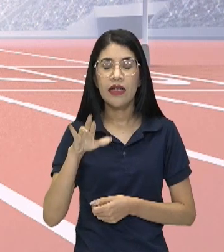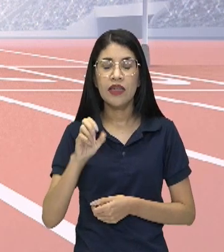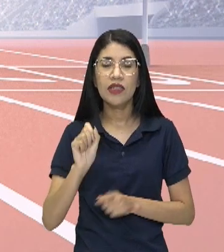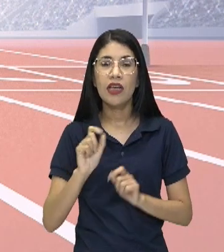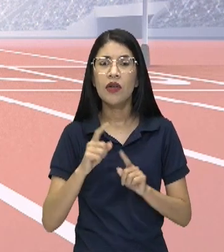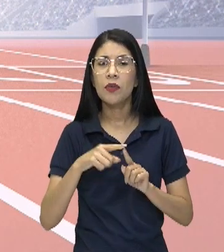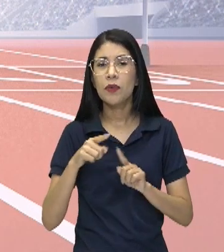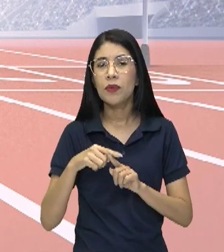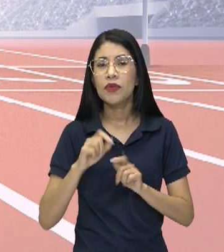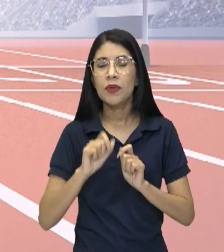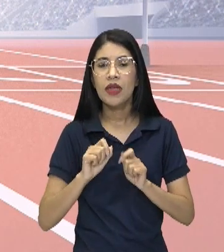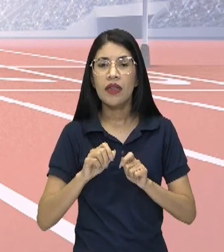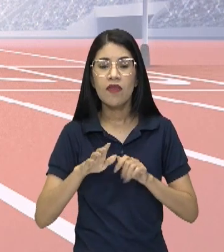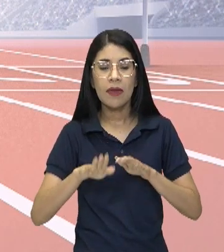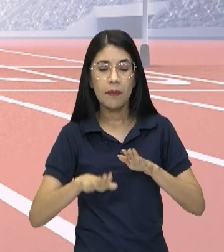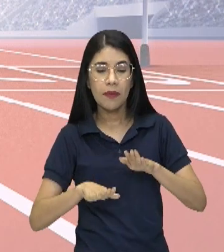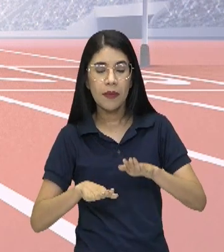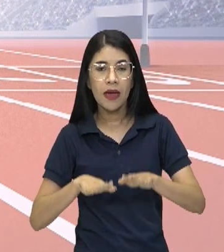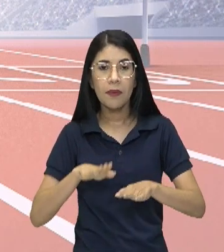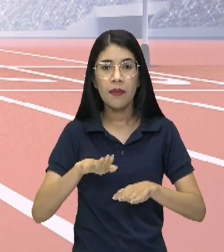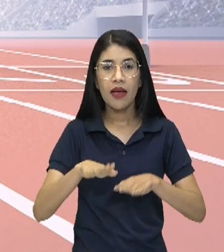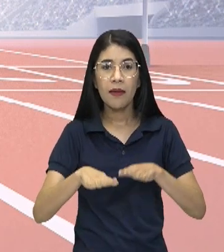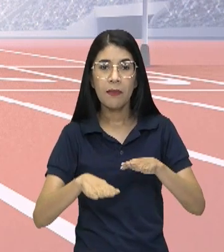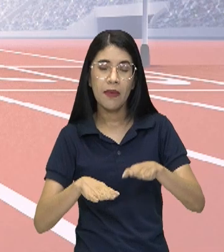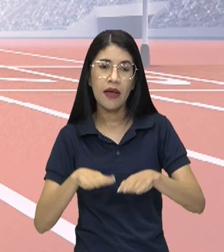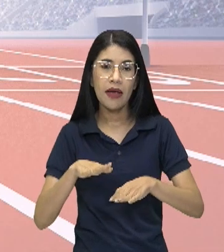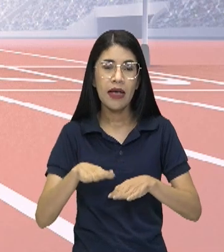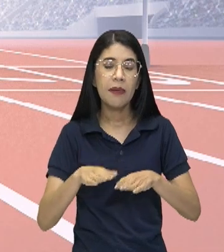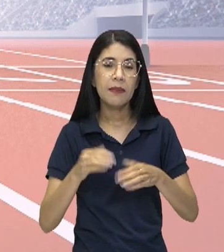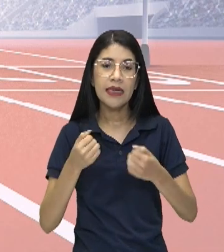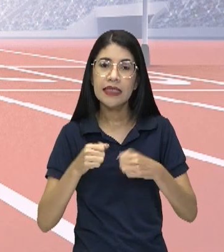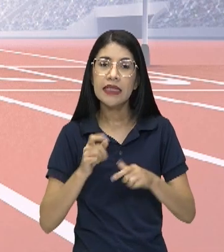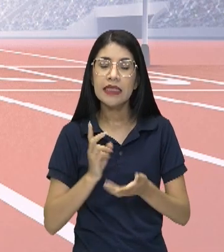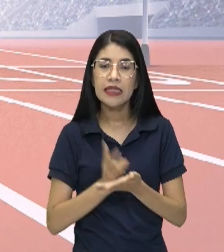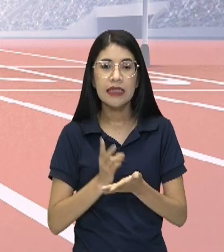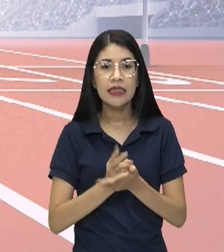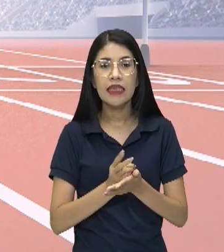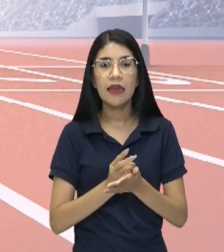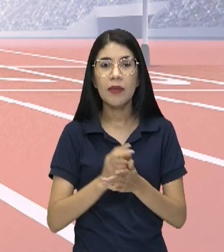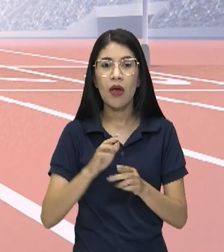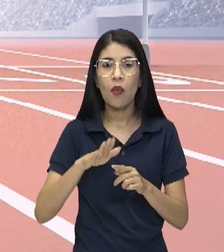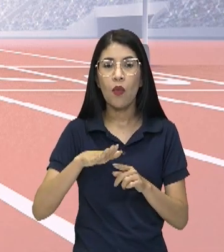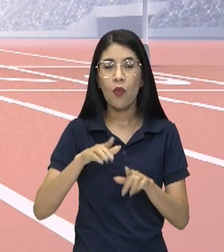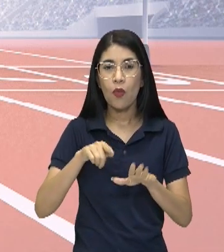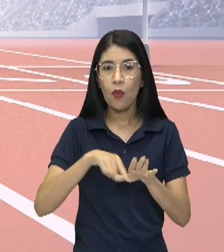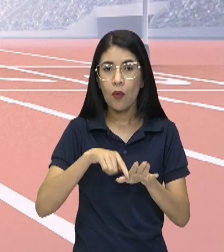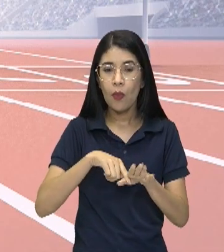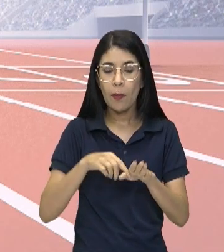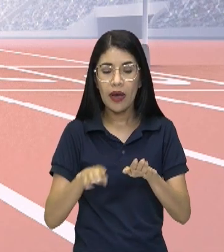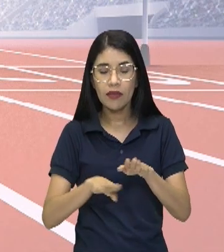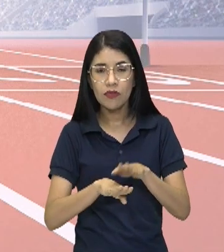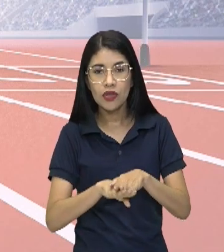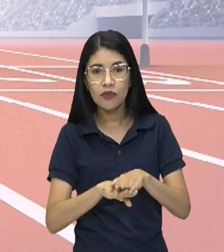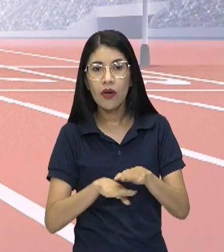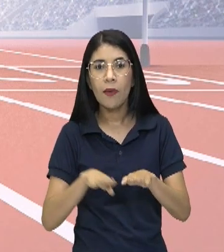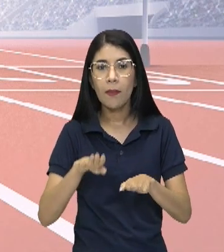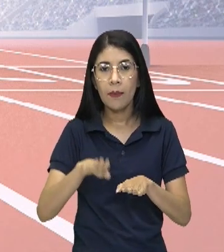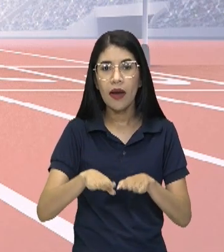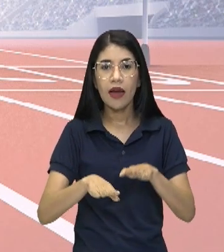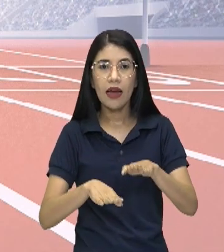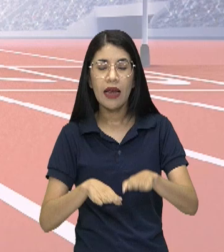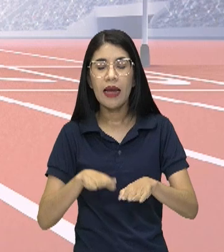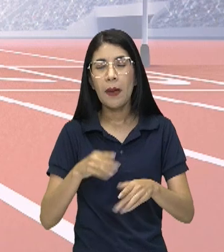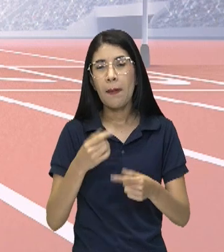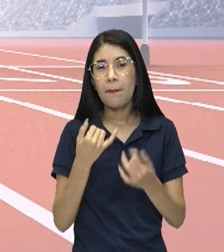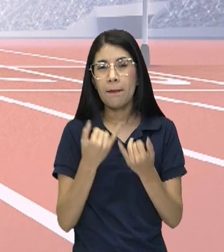uma progressão de passos de maneira que o atleta sempre mantenha o contato com o solo com pelo menos um dos pés, o que dá aquela característica de